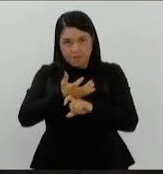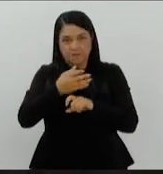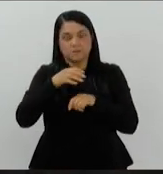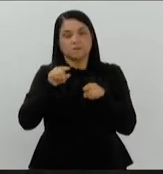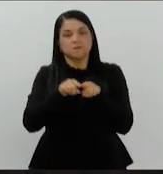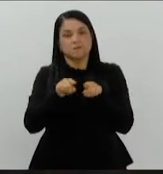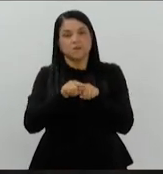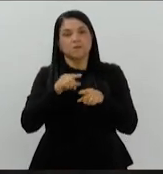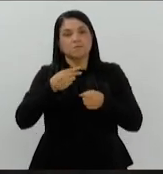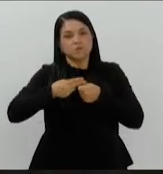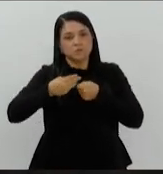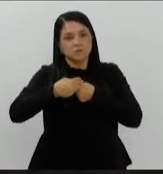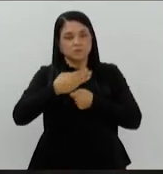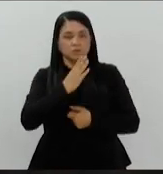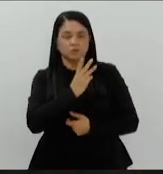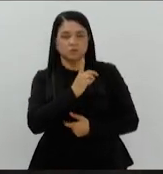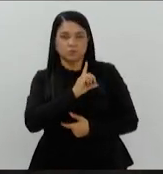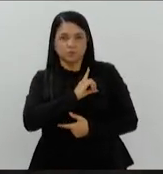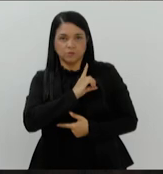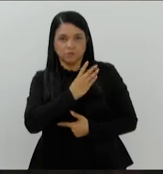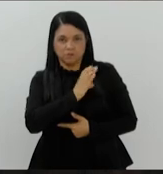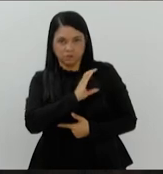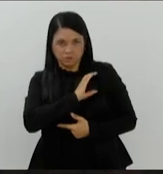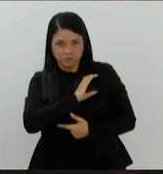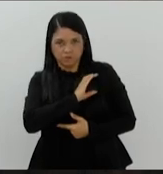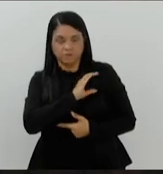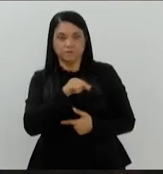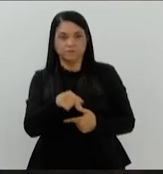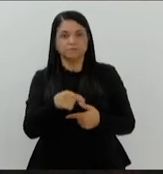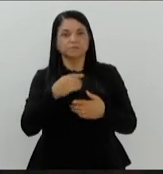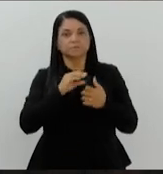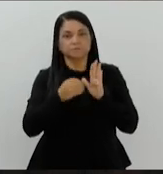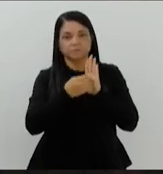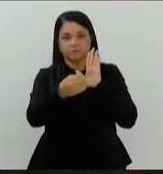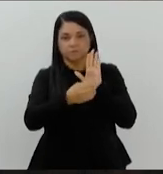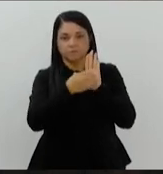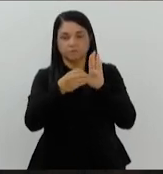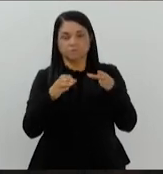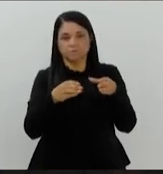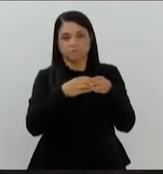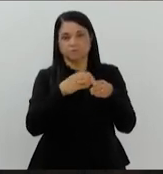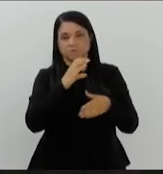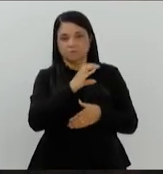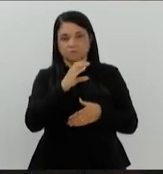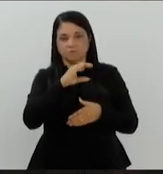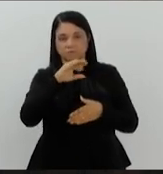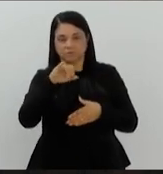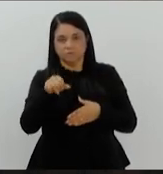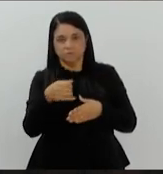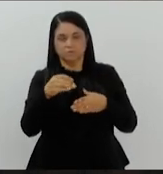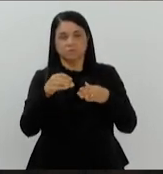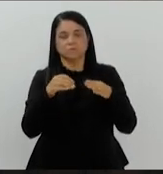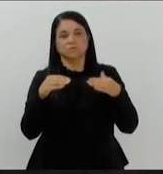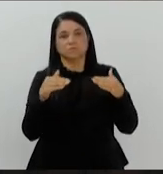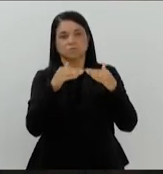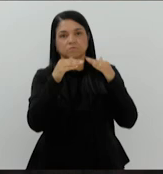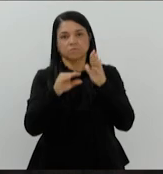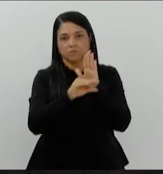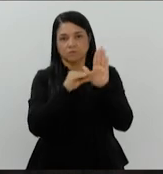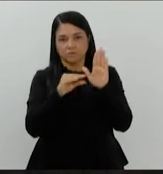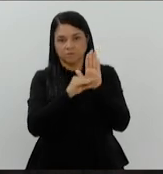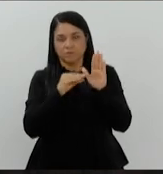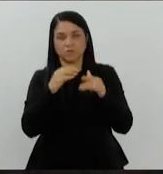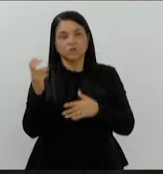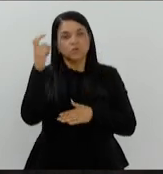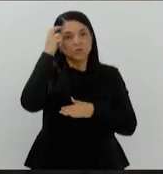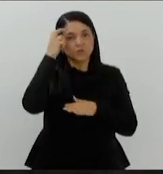Meriti, município de Duque de Caxias. Parecer das comissões de Constituição e Justiça pela juridicidade com emendas de cultura